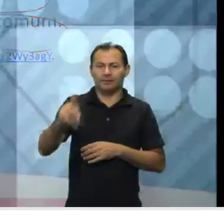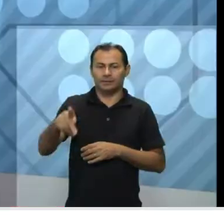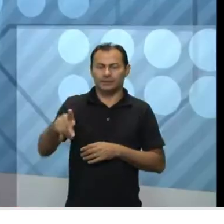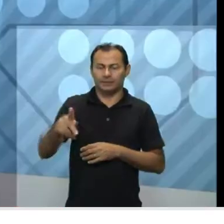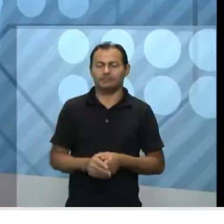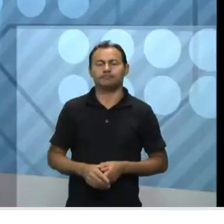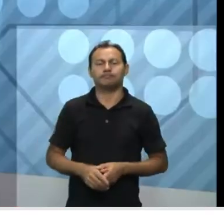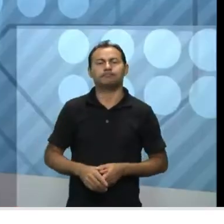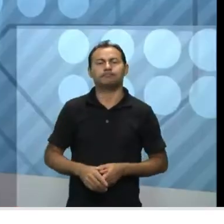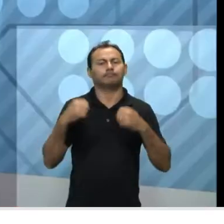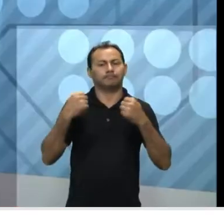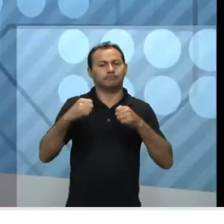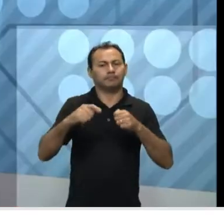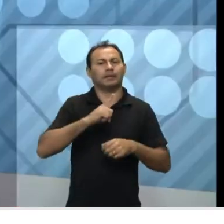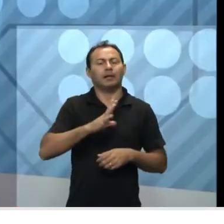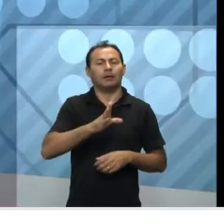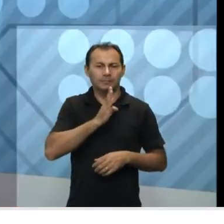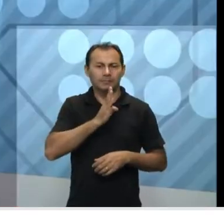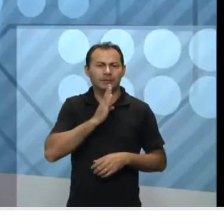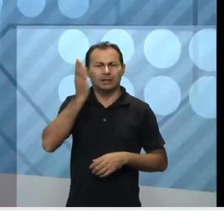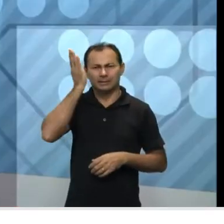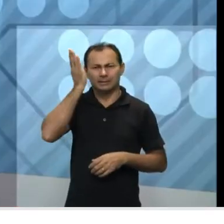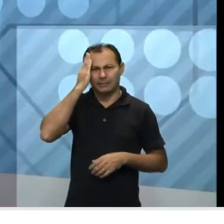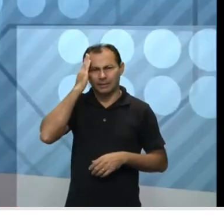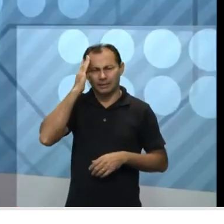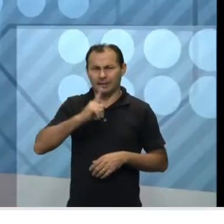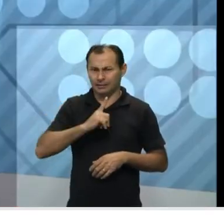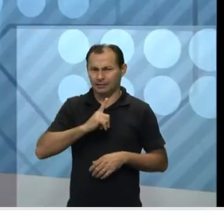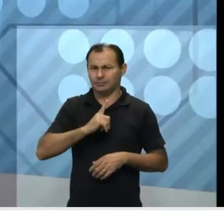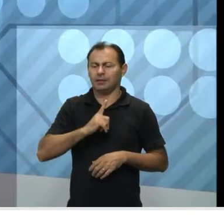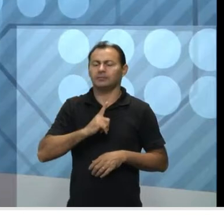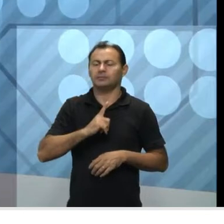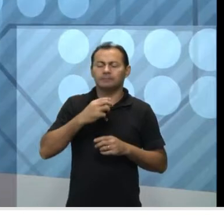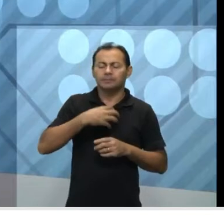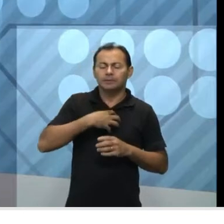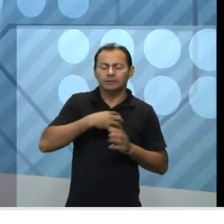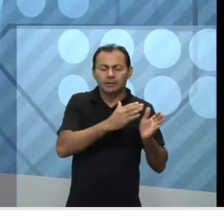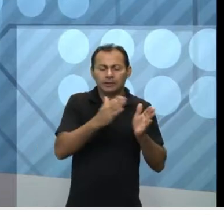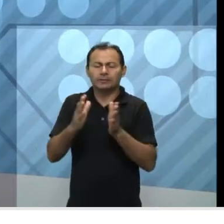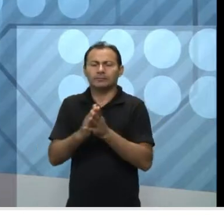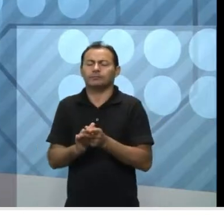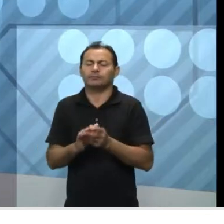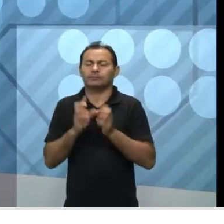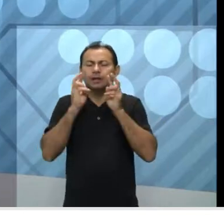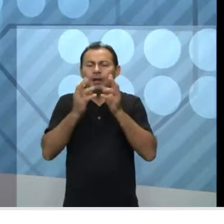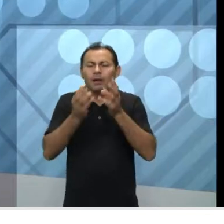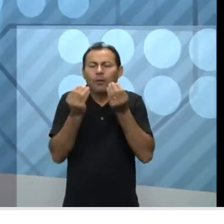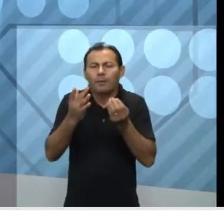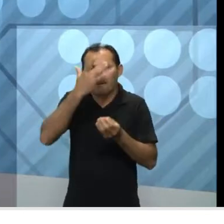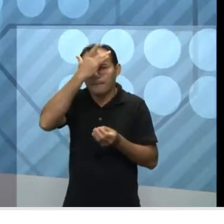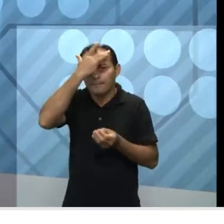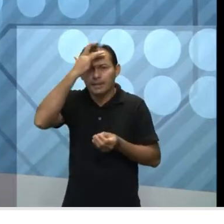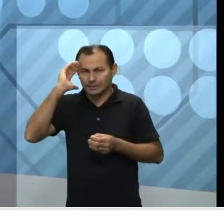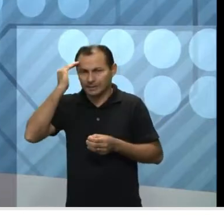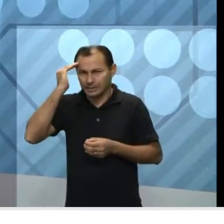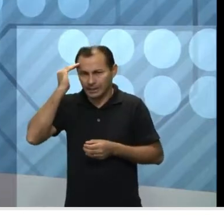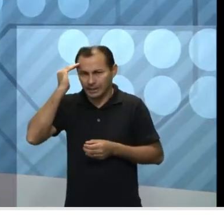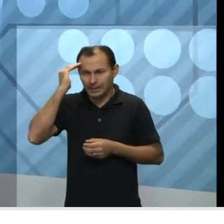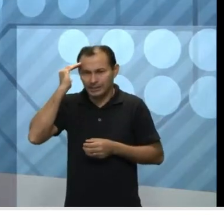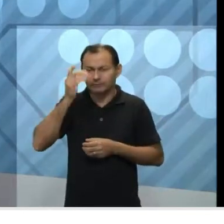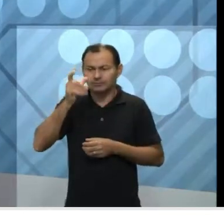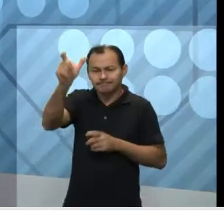Então, conhecimento das perspectivas, né, de como que as pessoas entendem o sujeito, do que realmente é a